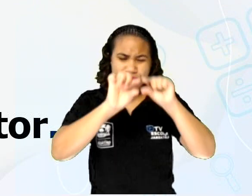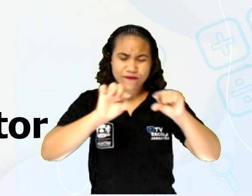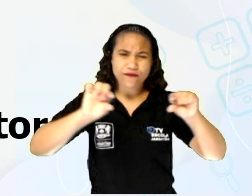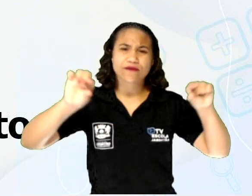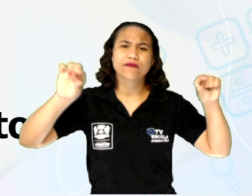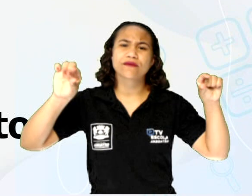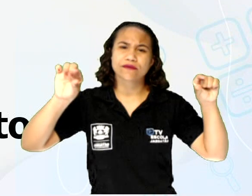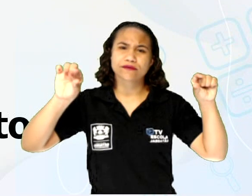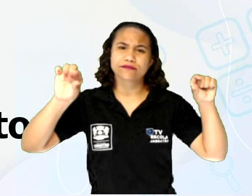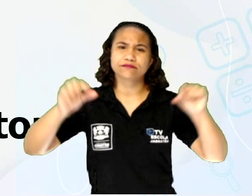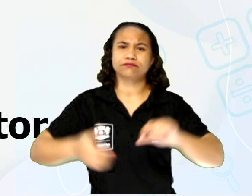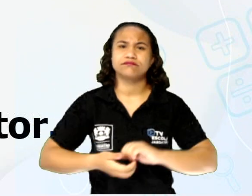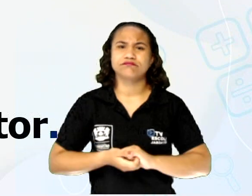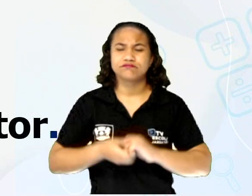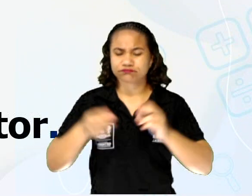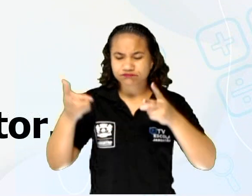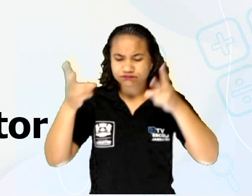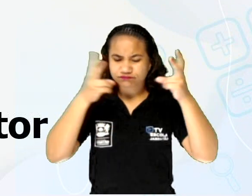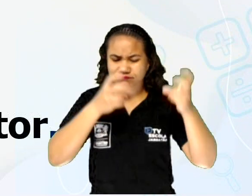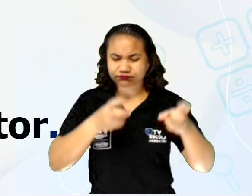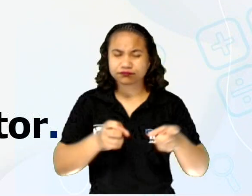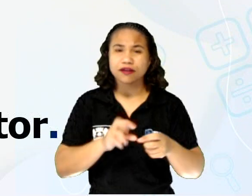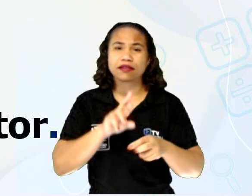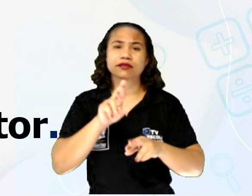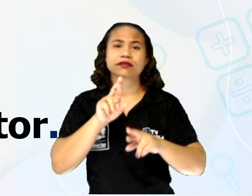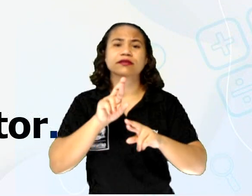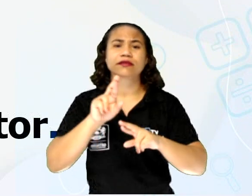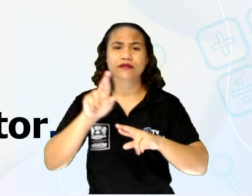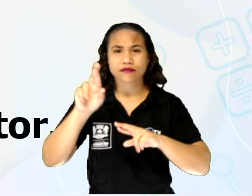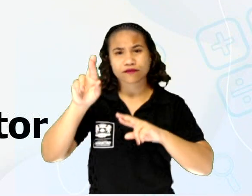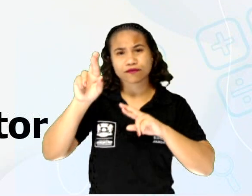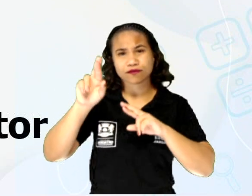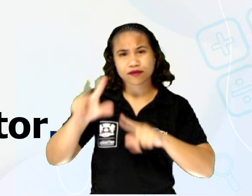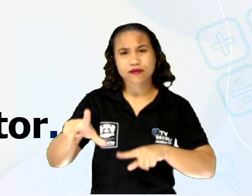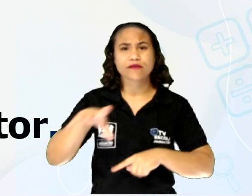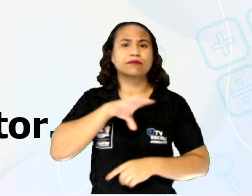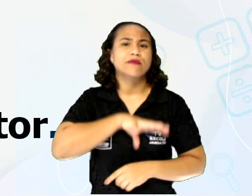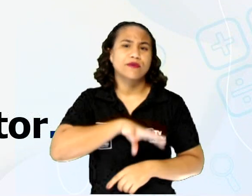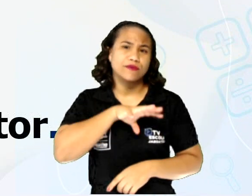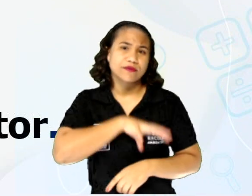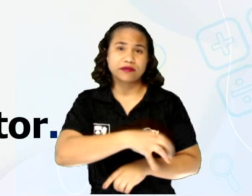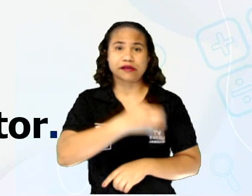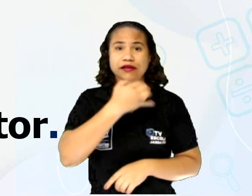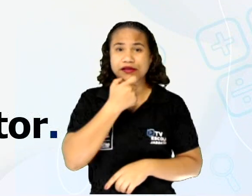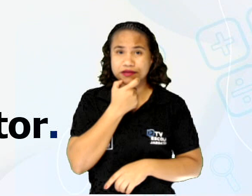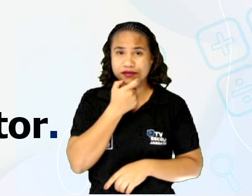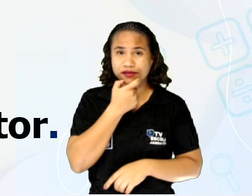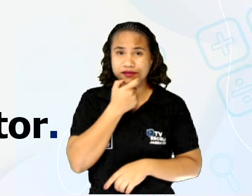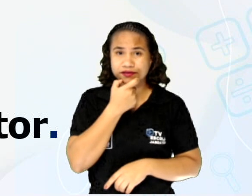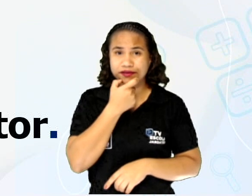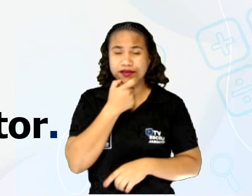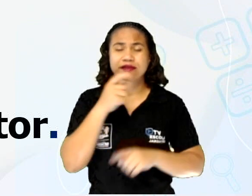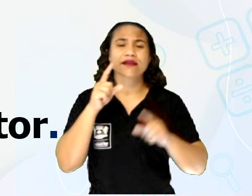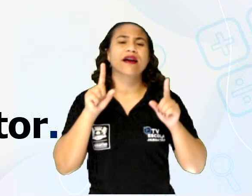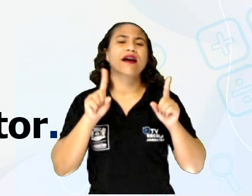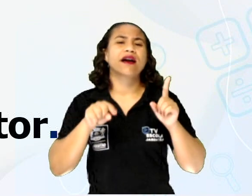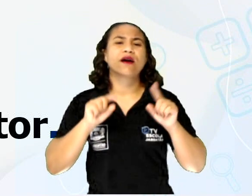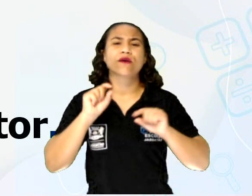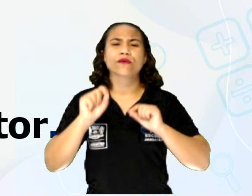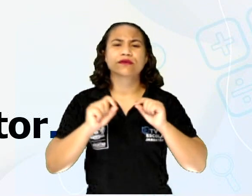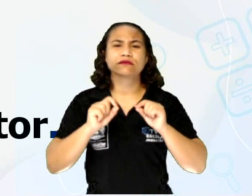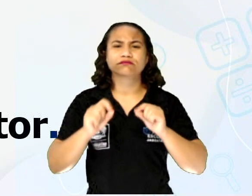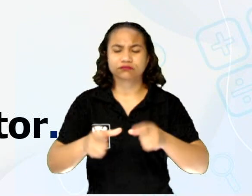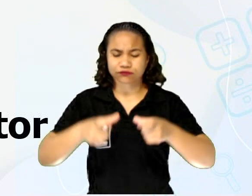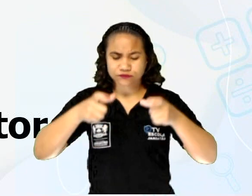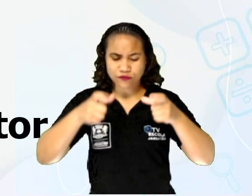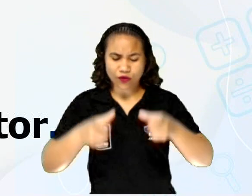gente já observa uma pequena diferença do português para o inglês, que é a localização da